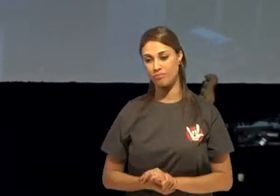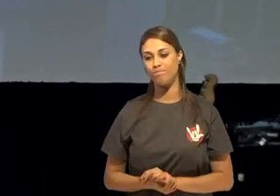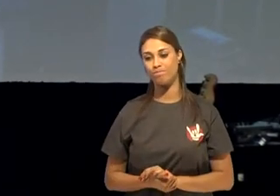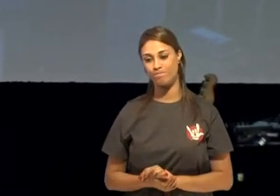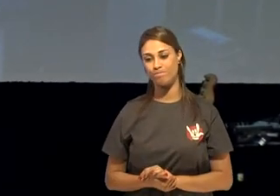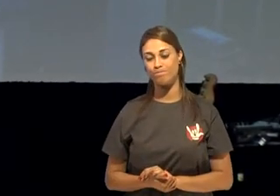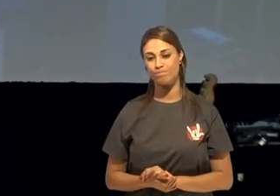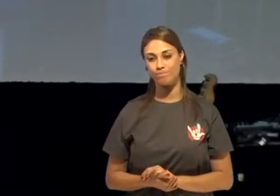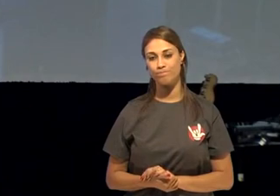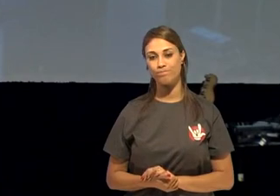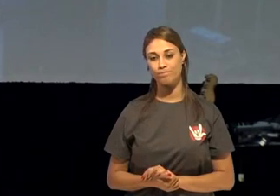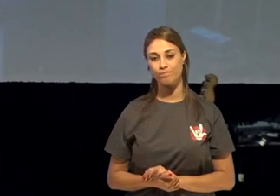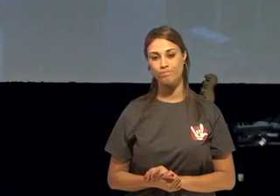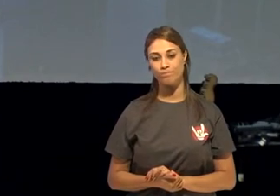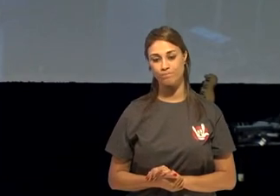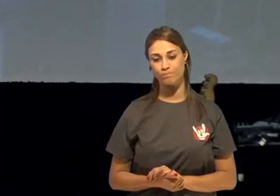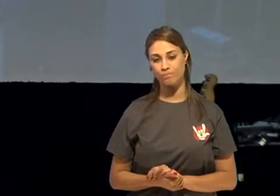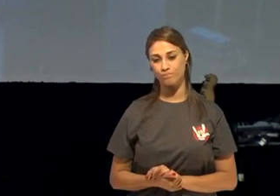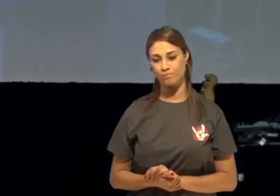só para me alimentar.